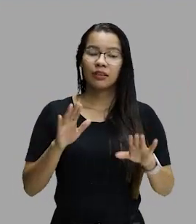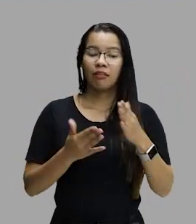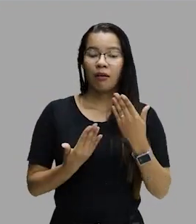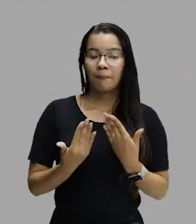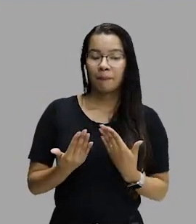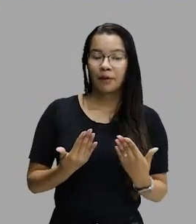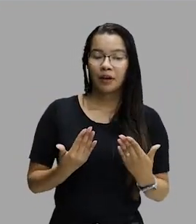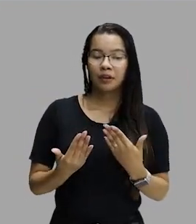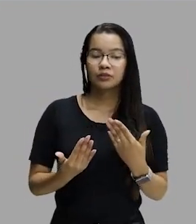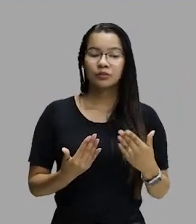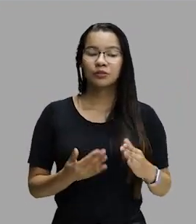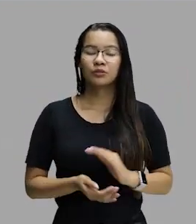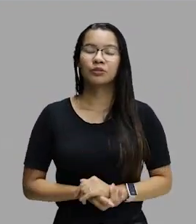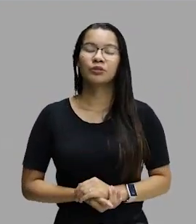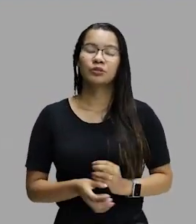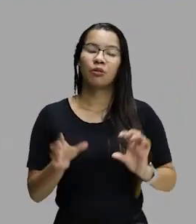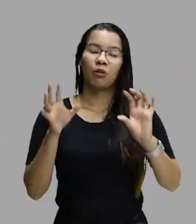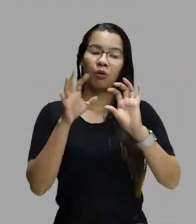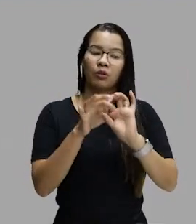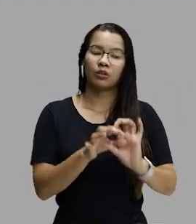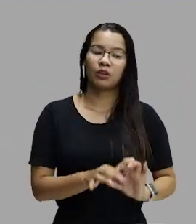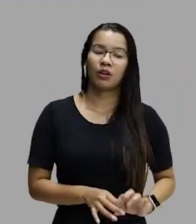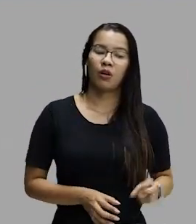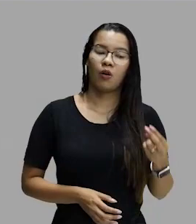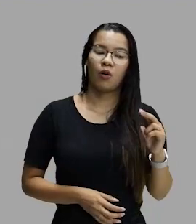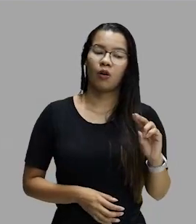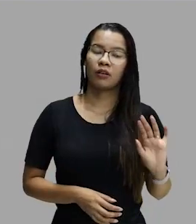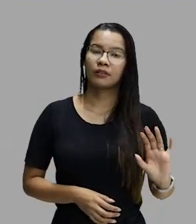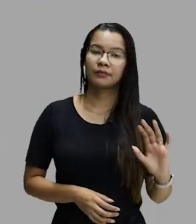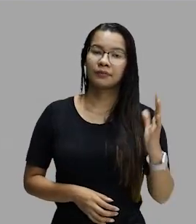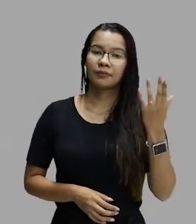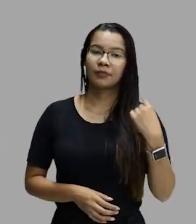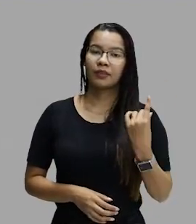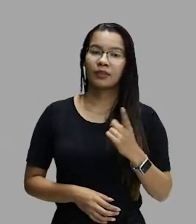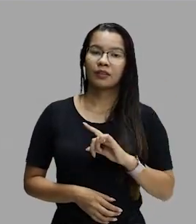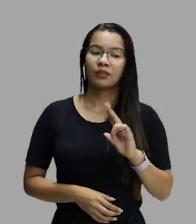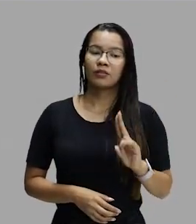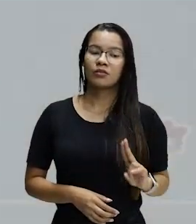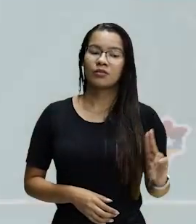contexto, dependendo da situação, usamos um gênero textual.